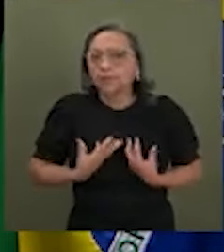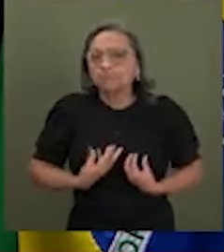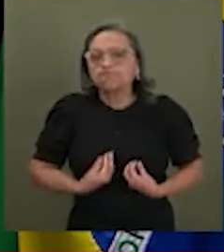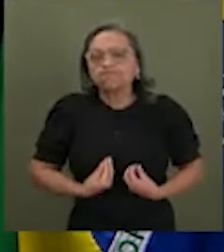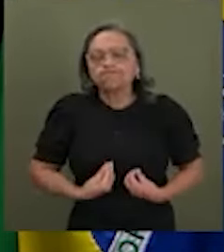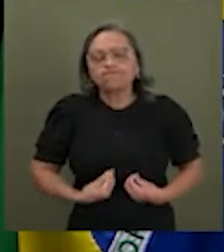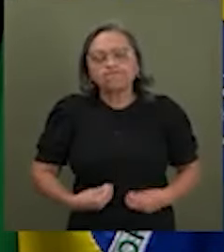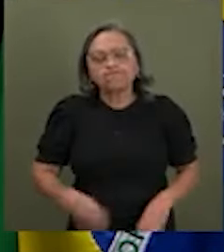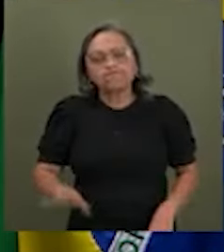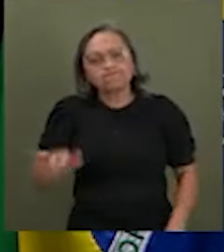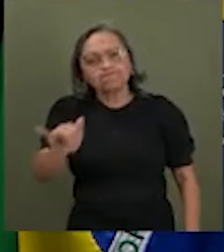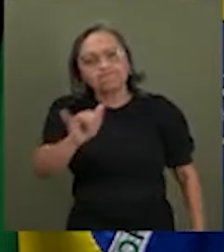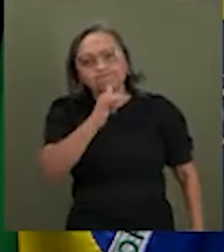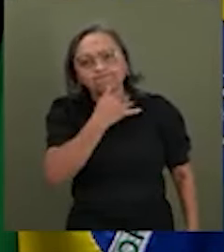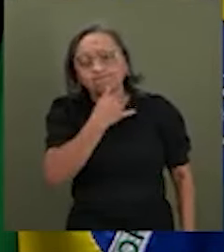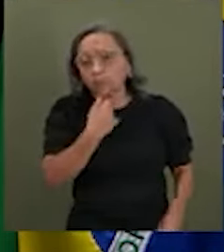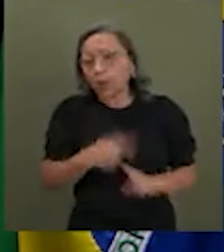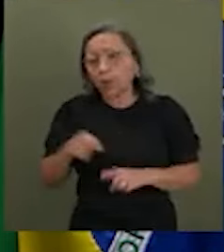está